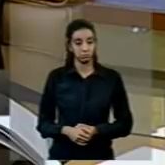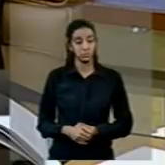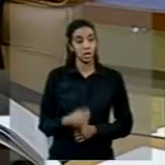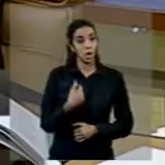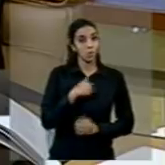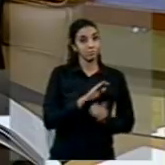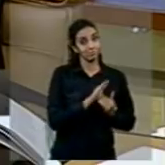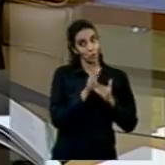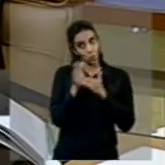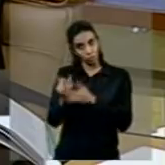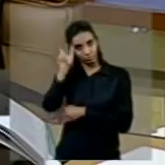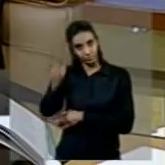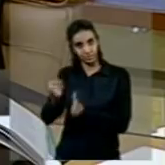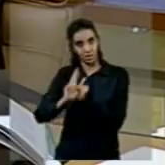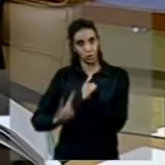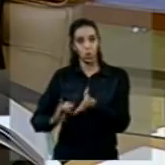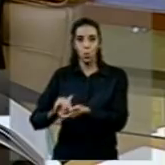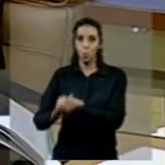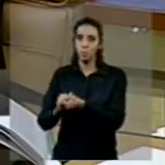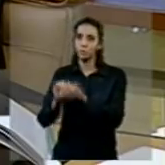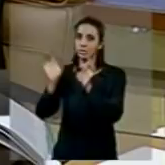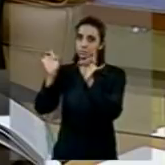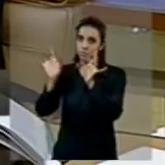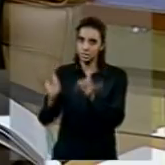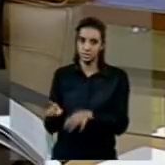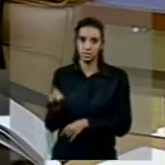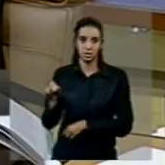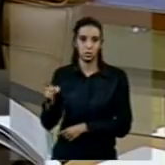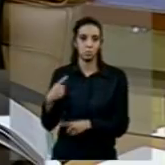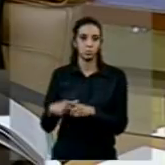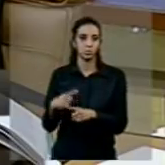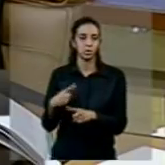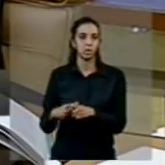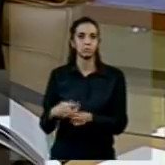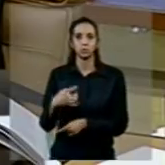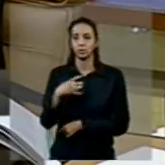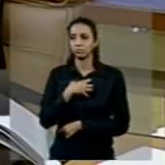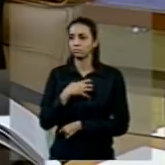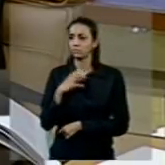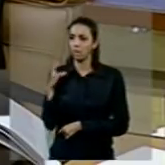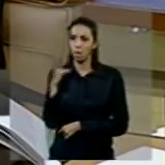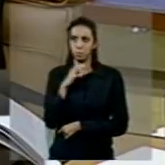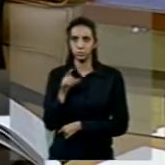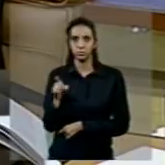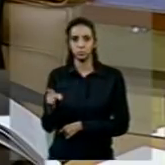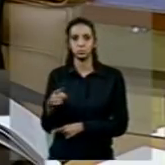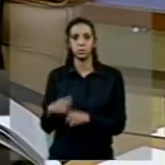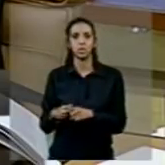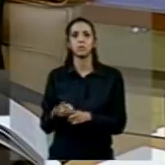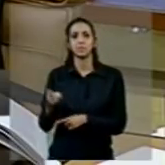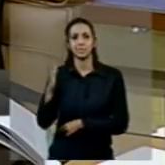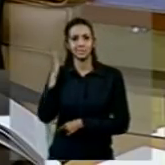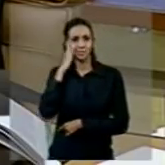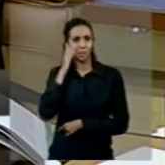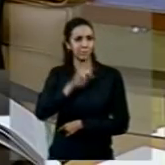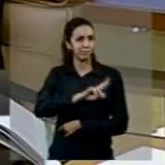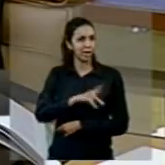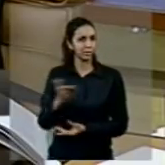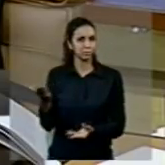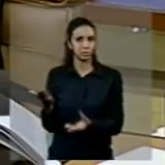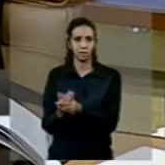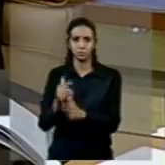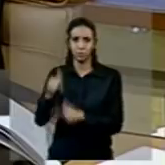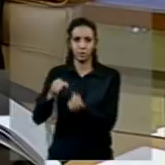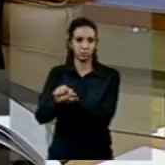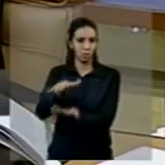relator, ao qual eu cumprimento de uma forma especial pela ligeireza com que se ouve, sabendo que há um acúmulo de atividade, especialmente pela